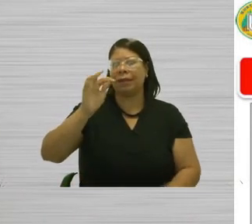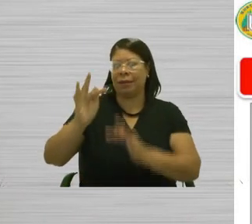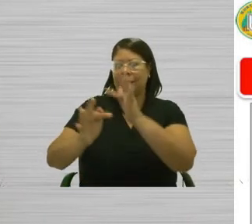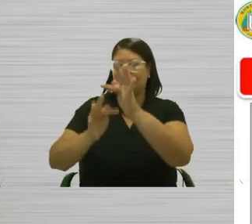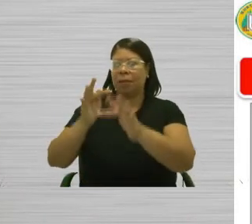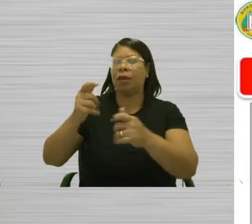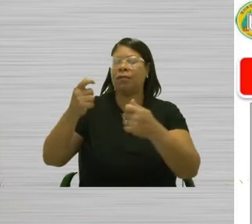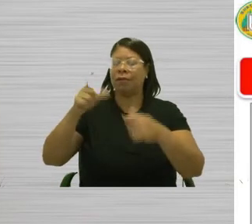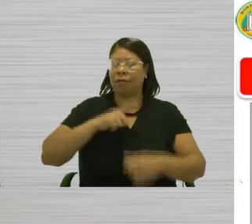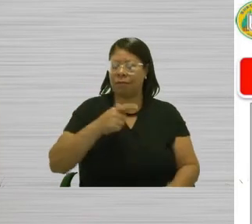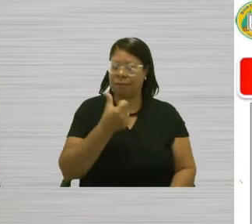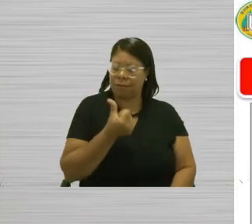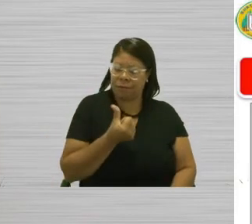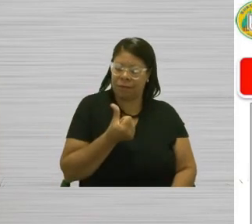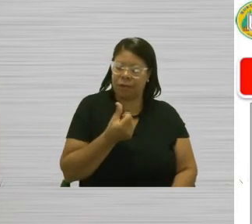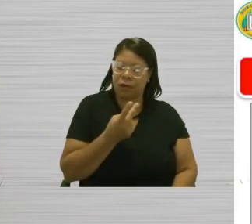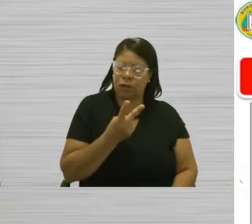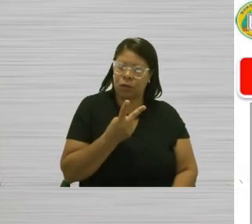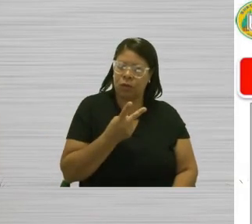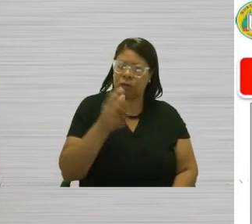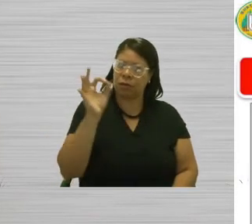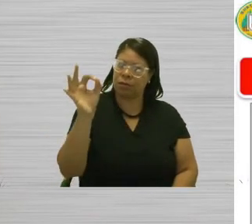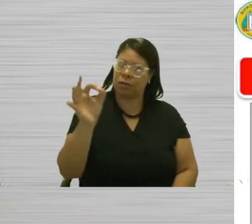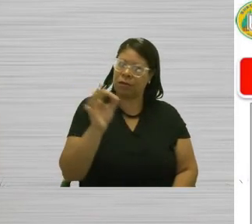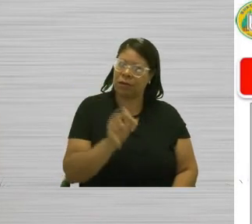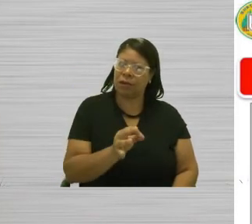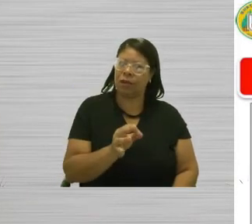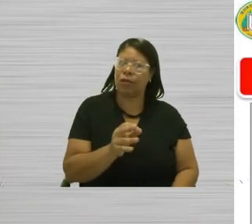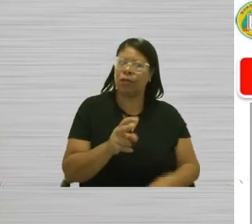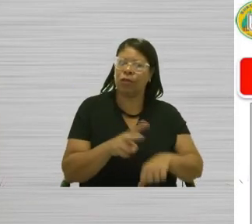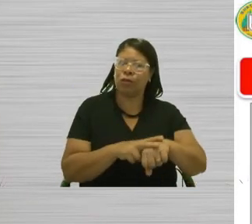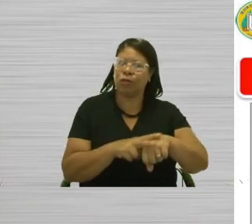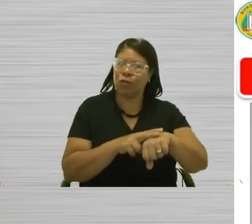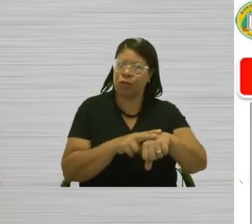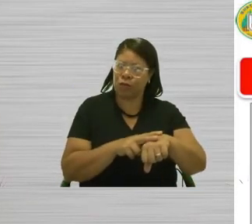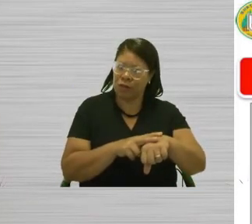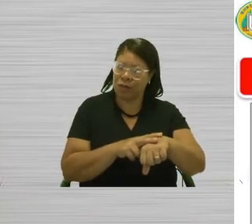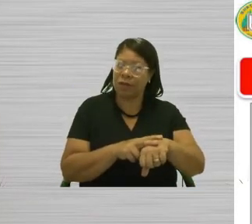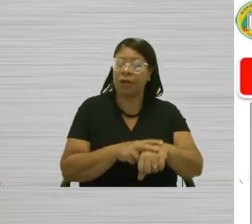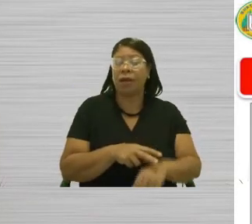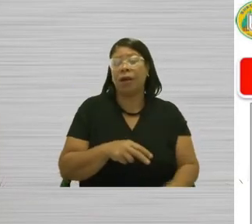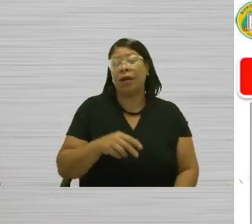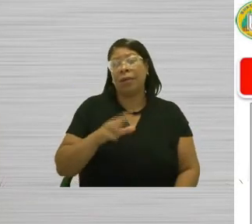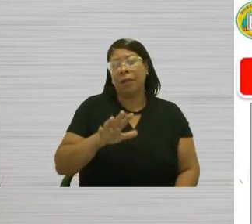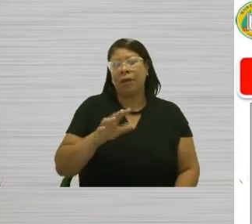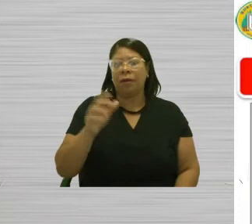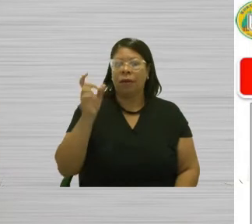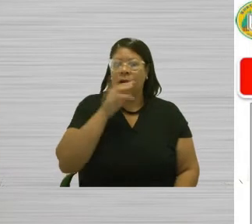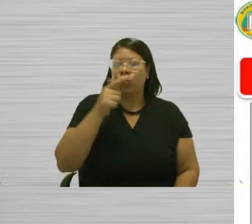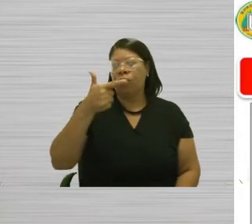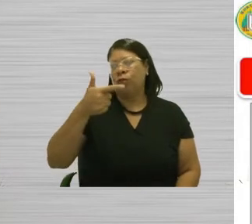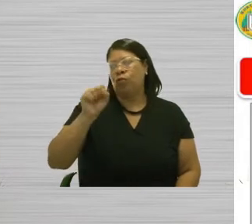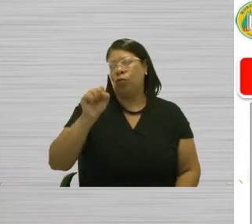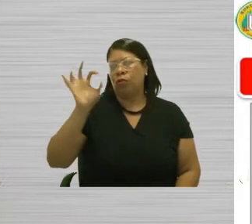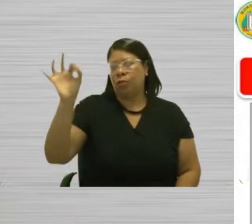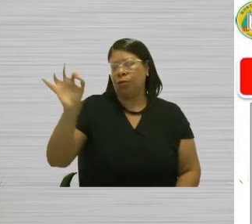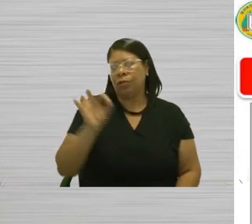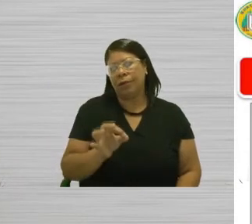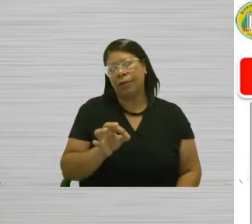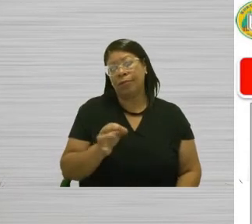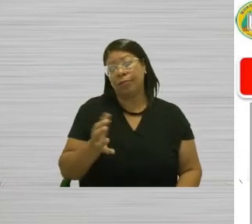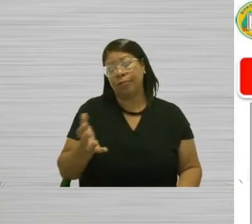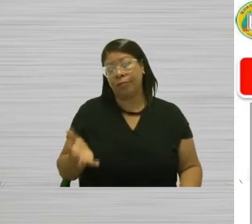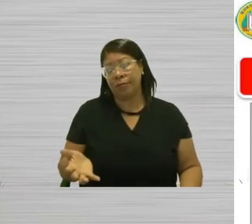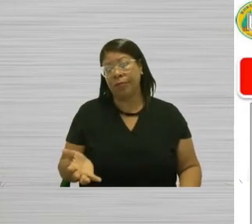62% verde e 28% azul. Pacientes que, pela classificação, não teria